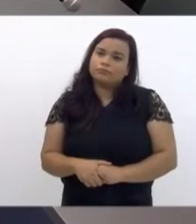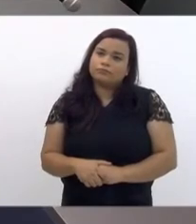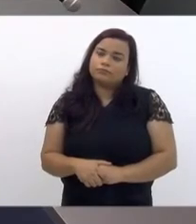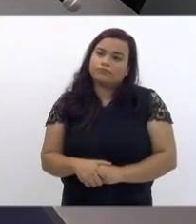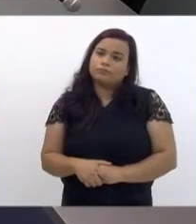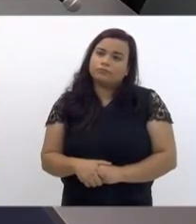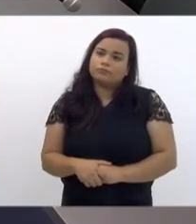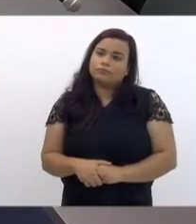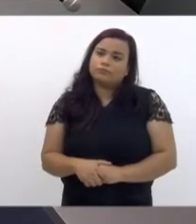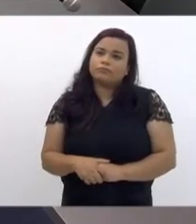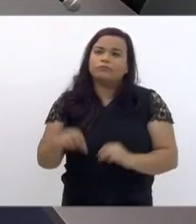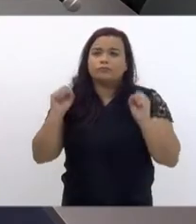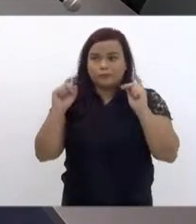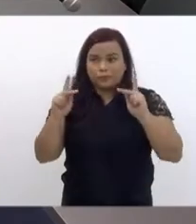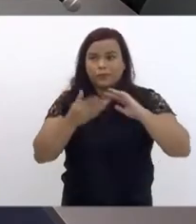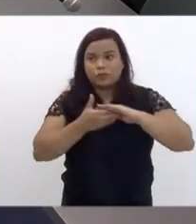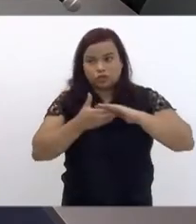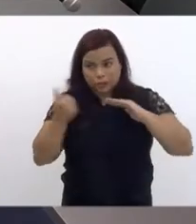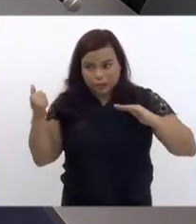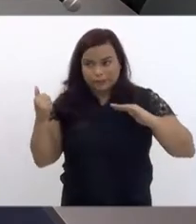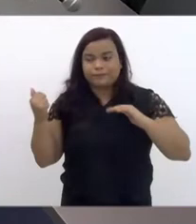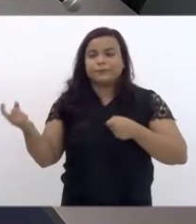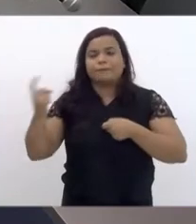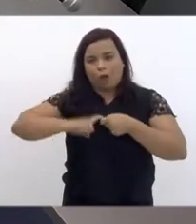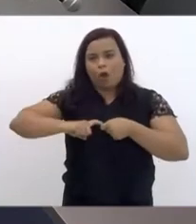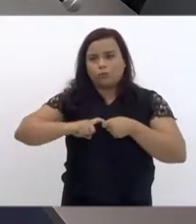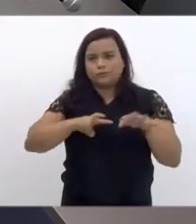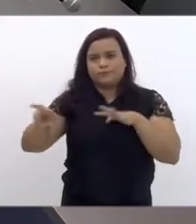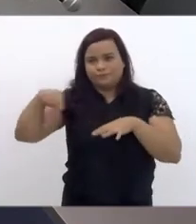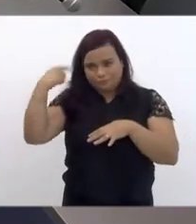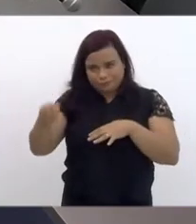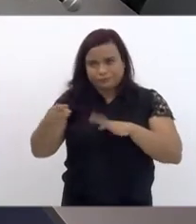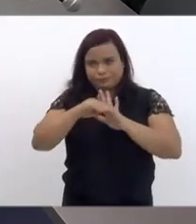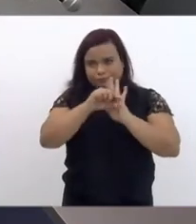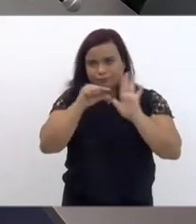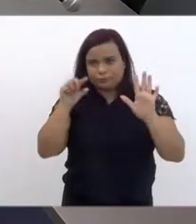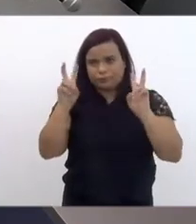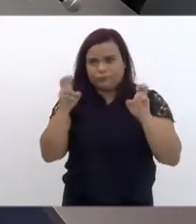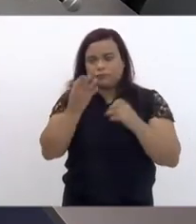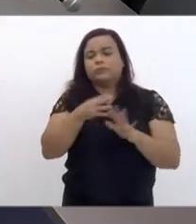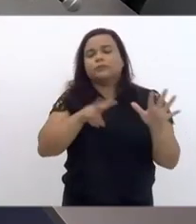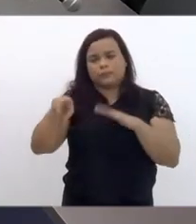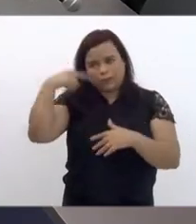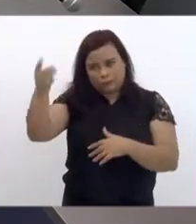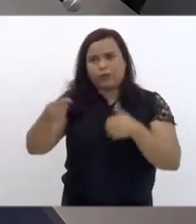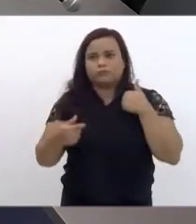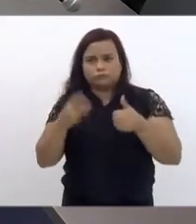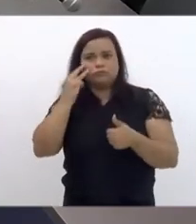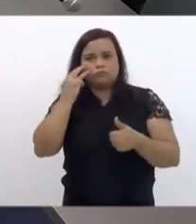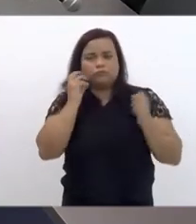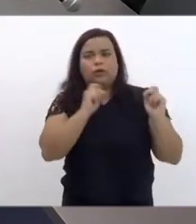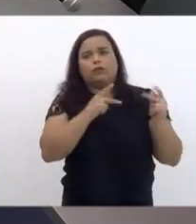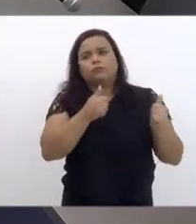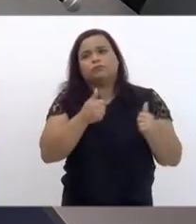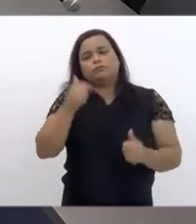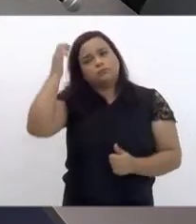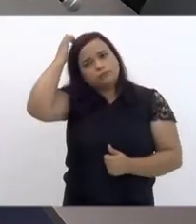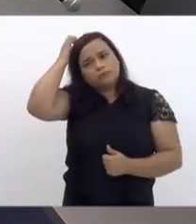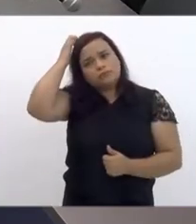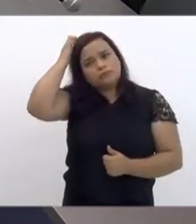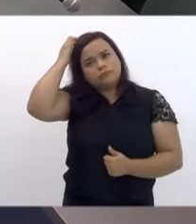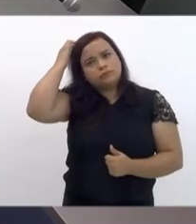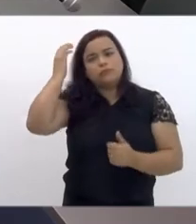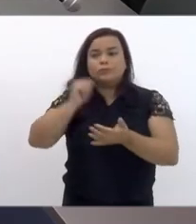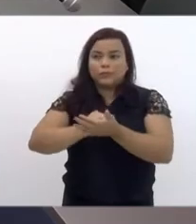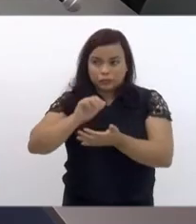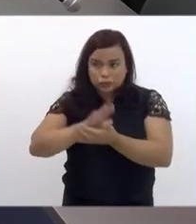Ok. Então, vou retirar de pauta, volta semana que vem. Volta semana que vem, Márcio? Semana que vem. Volta para a pauta semana que vem. Mal quero registrar